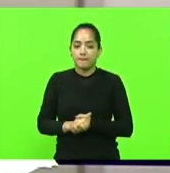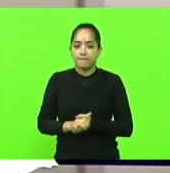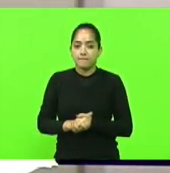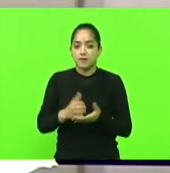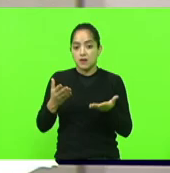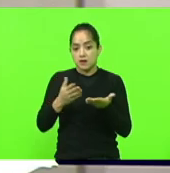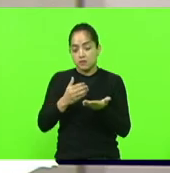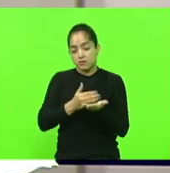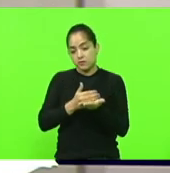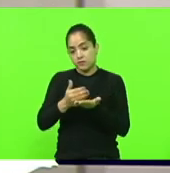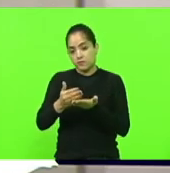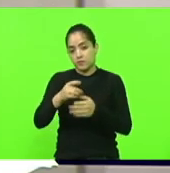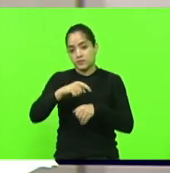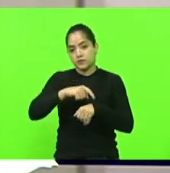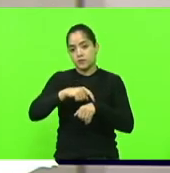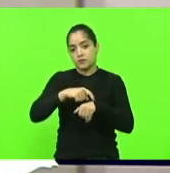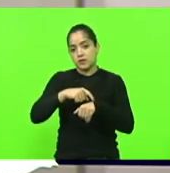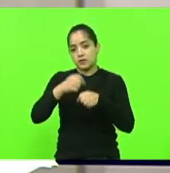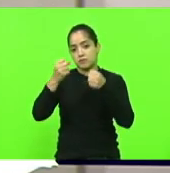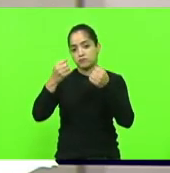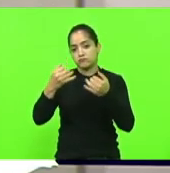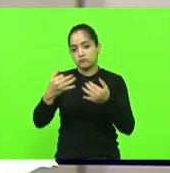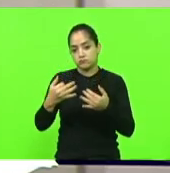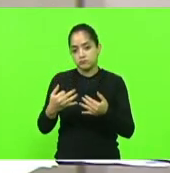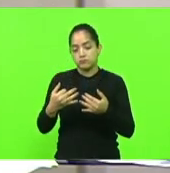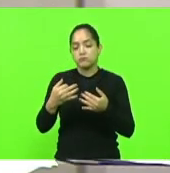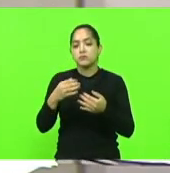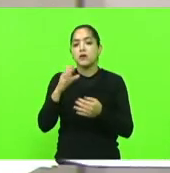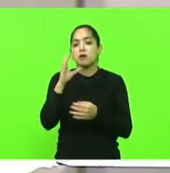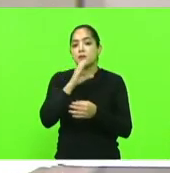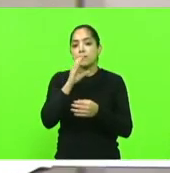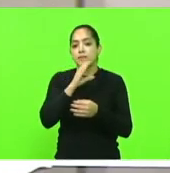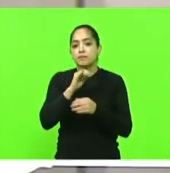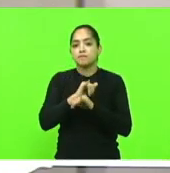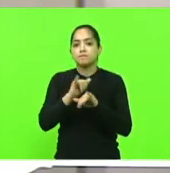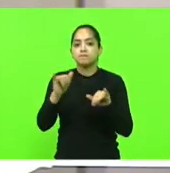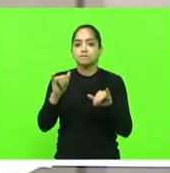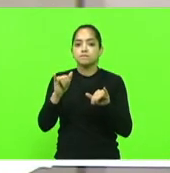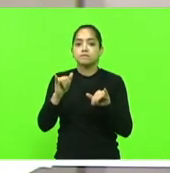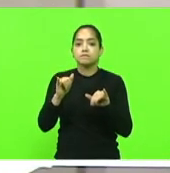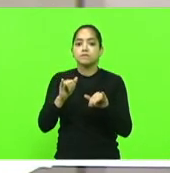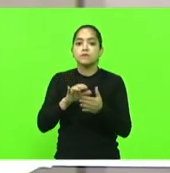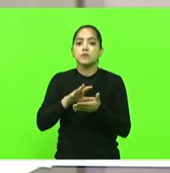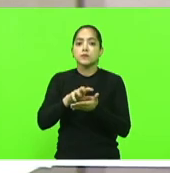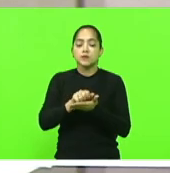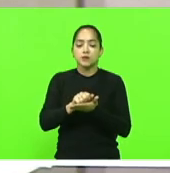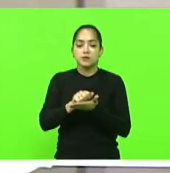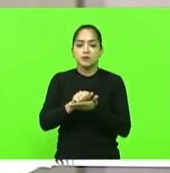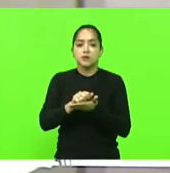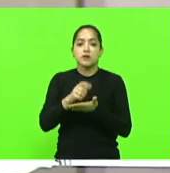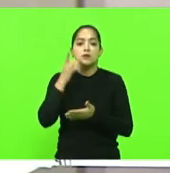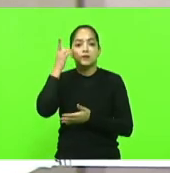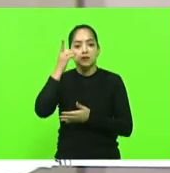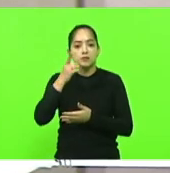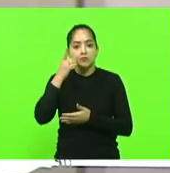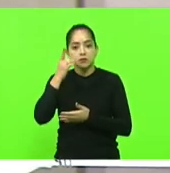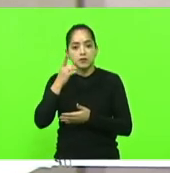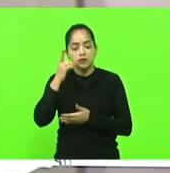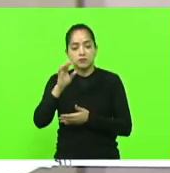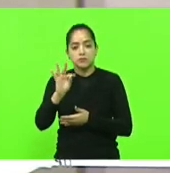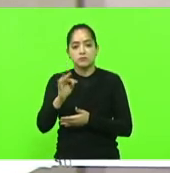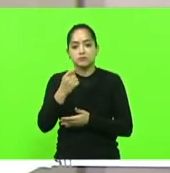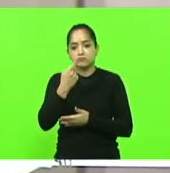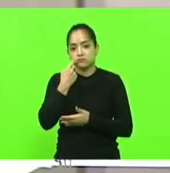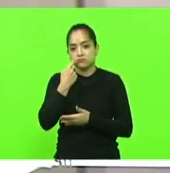Entraremos em breve comunicações. O primeiro deputado inscrito nesta quinta-feira, o deputado Frigo. Vossa Excelência